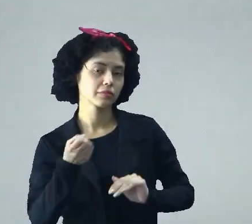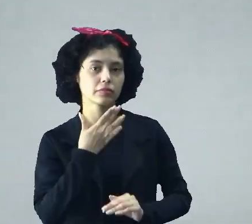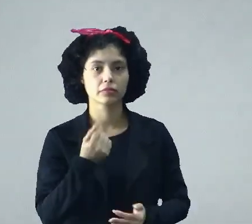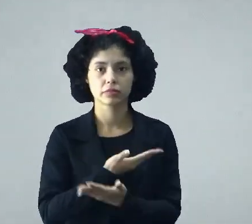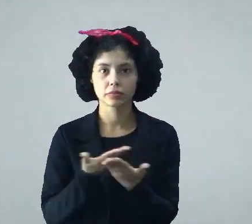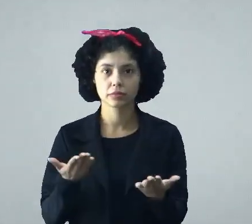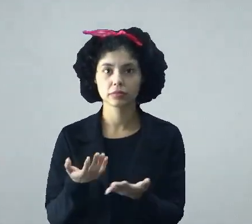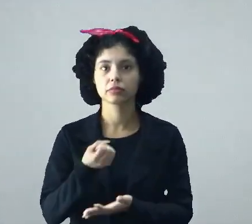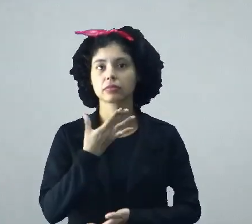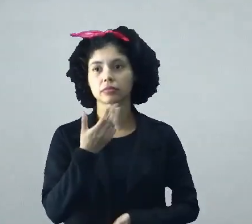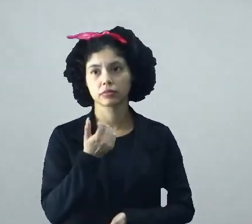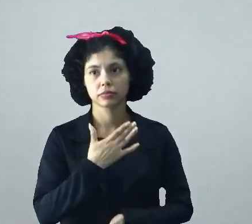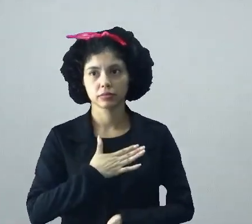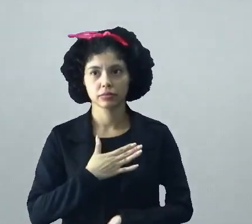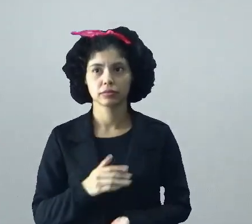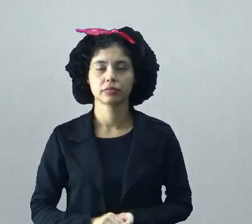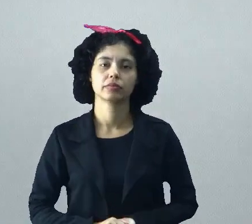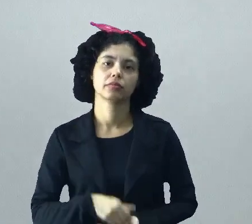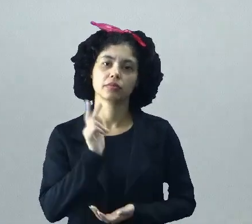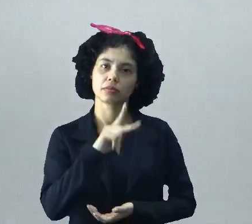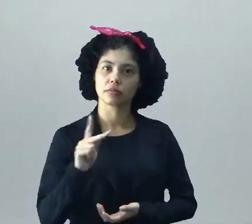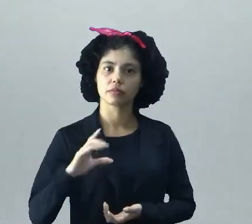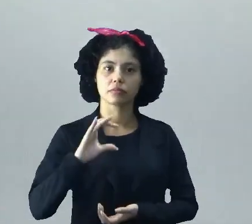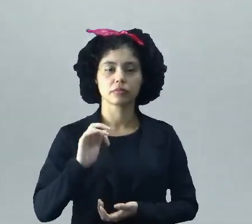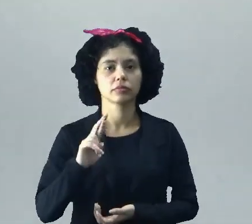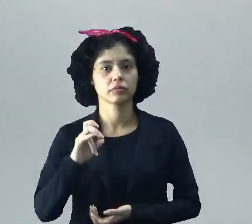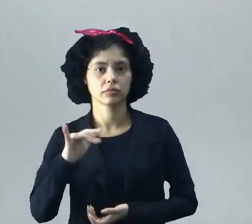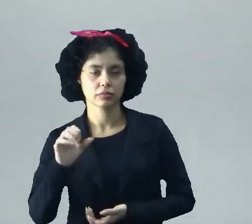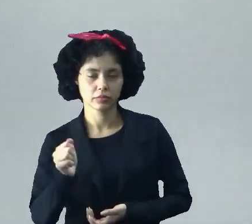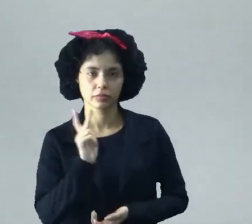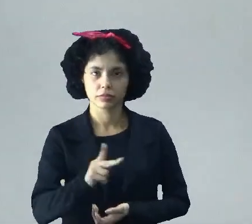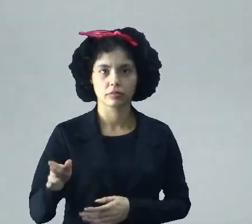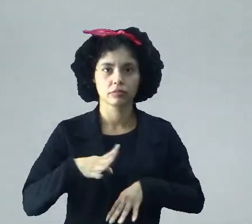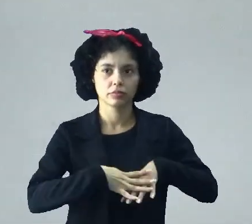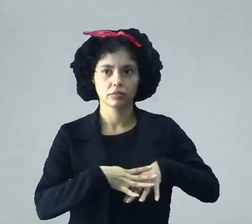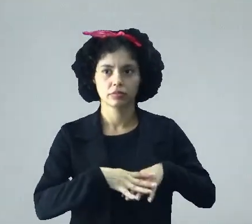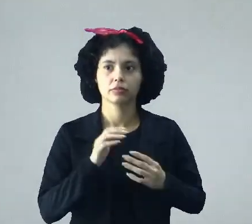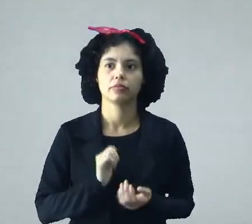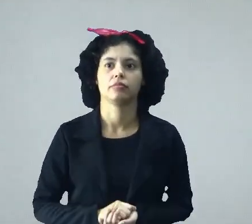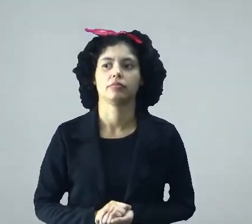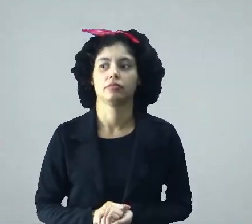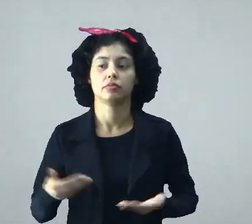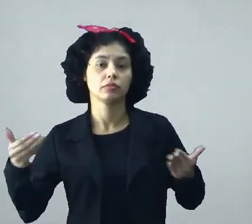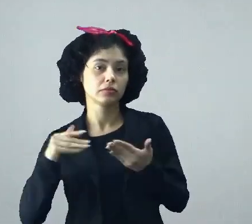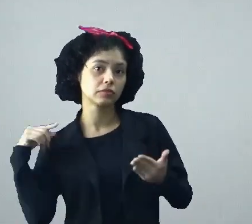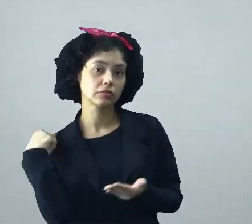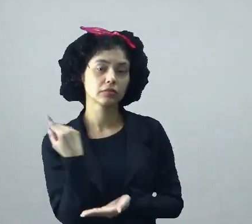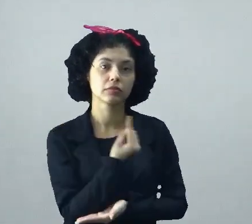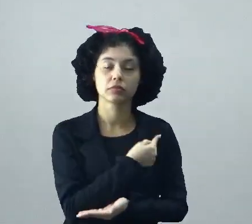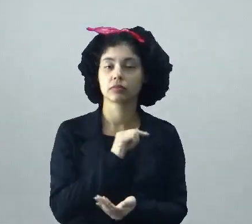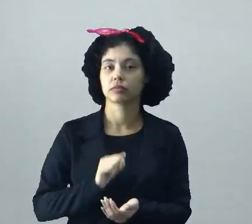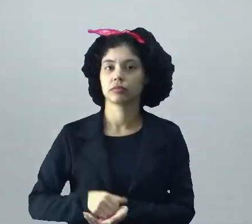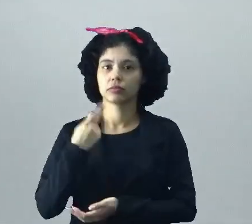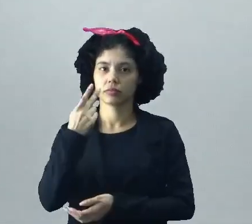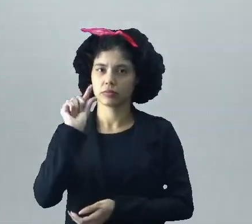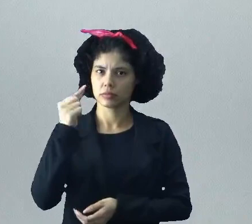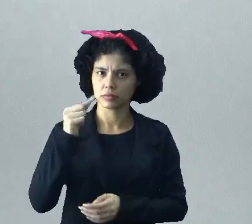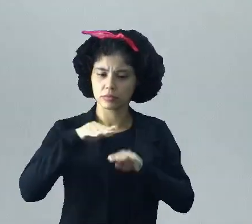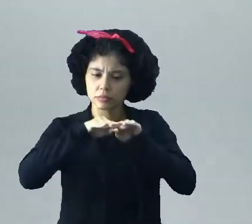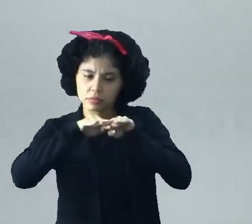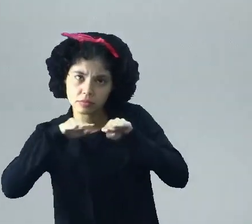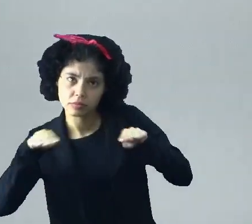Olá, tudo bem com vocês? Tudo bem comigo? Eu sou o professor Carlos, professor de matemática, e hoje a gente vai falar